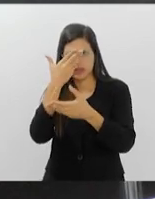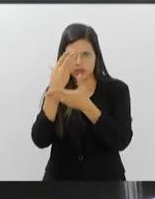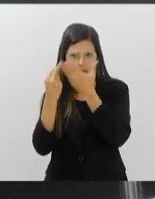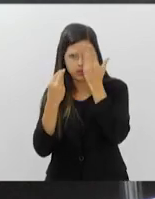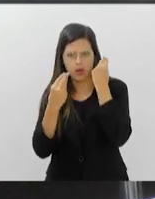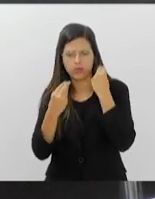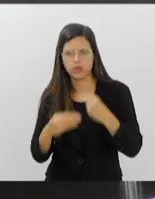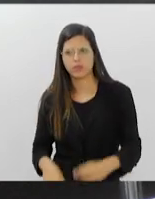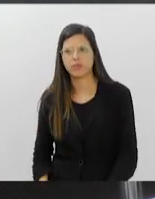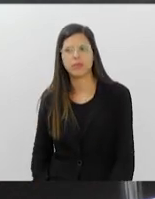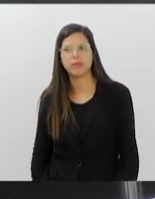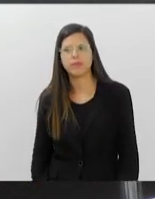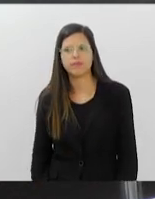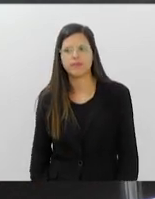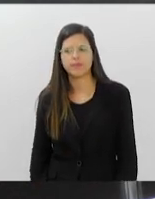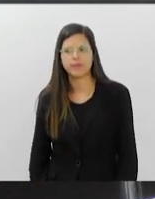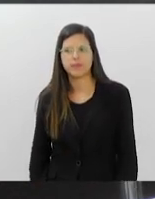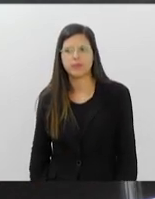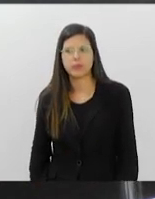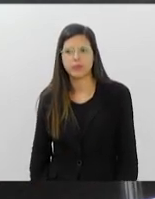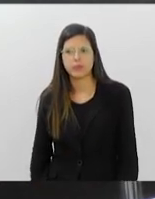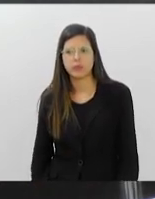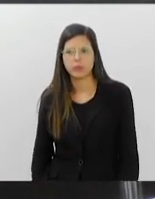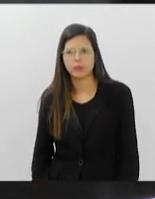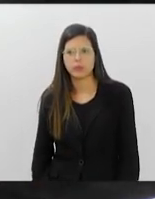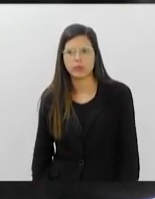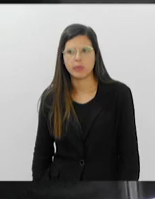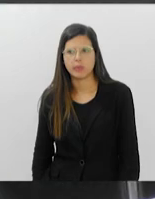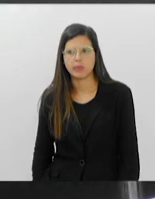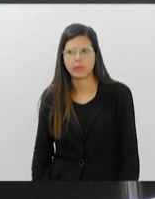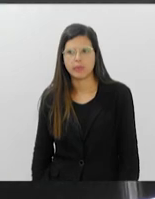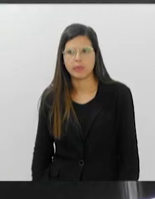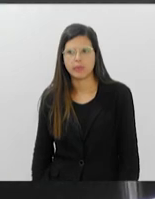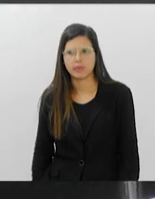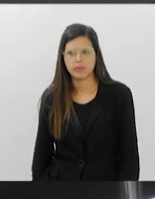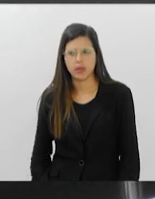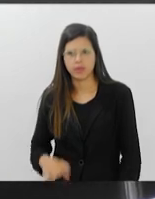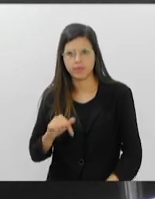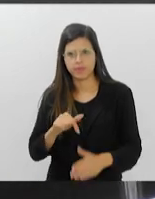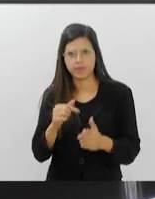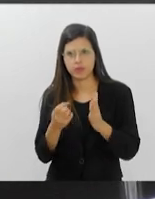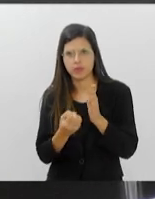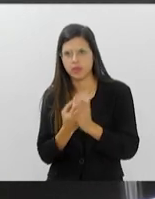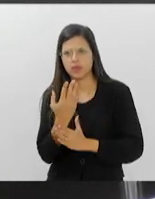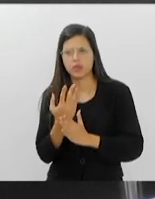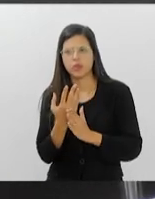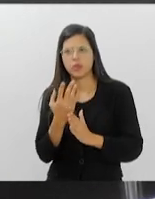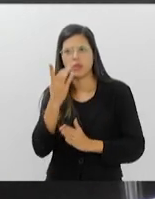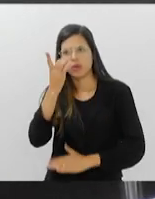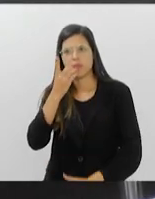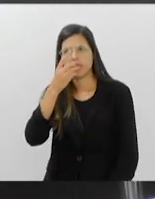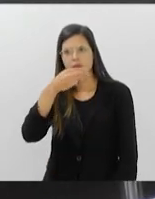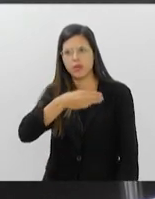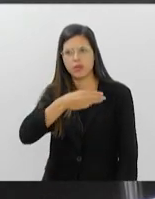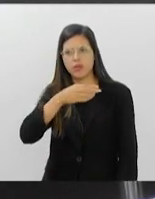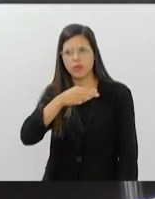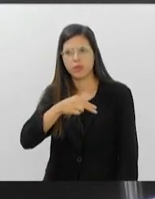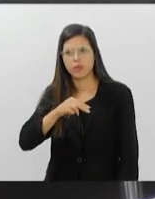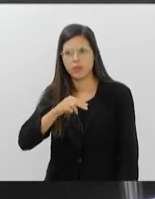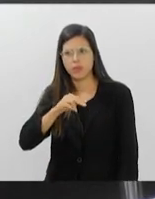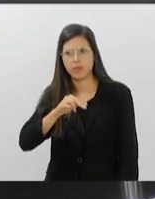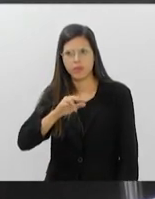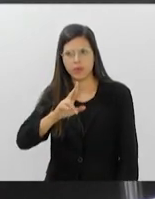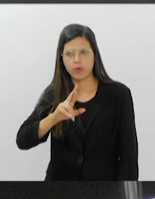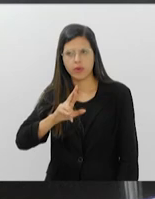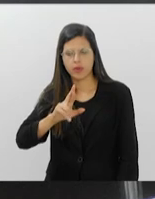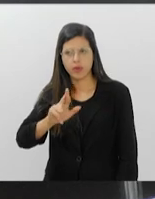genérica. E aqui, o autor, deputado Munir Neto, ele fala de um exame específico,